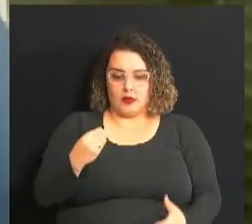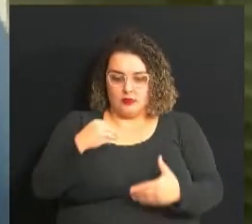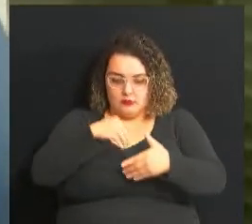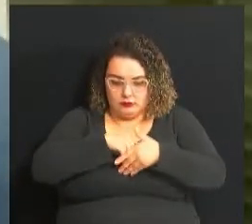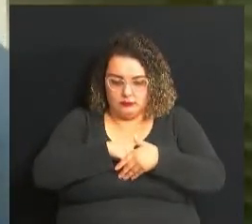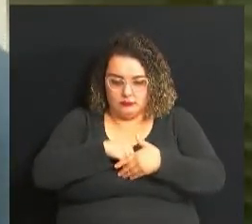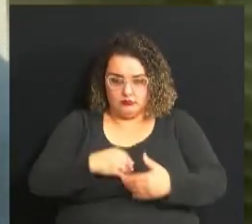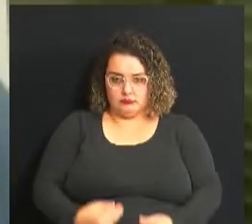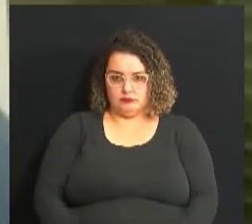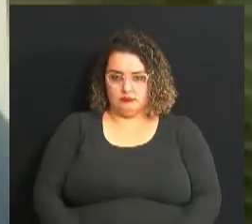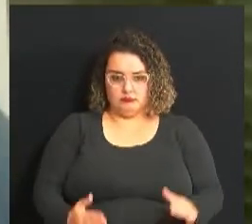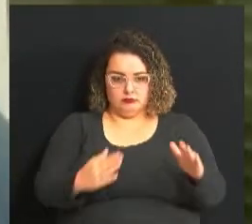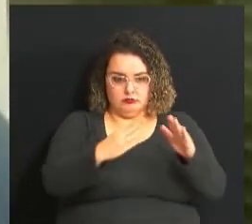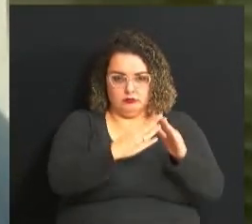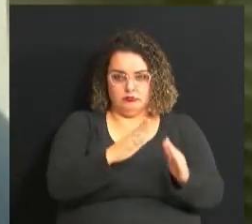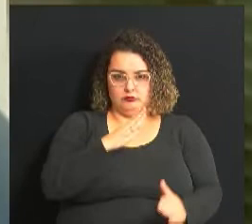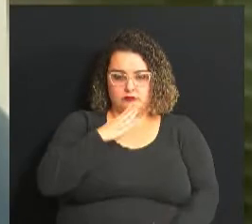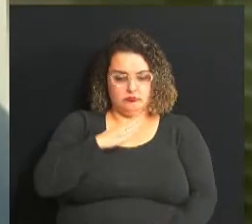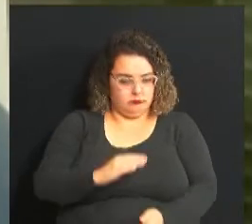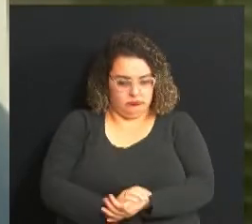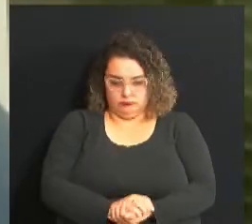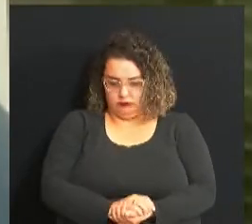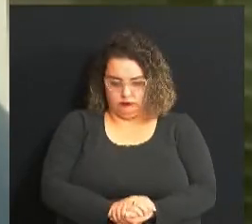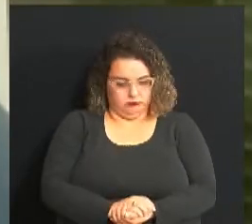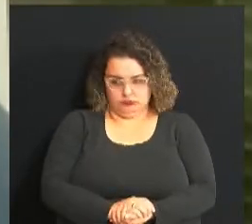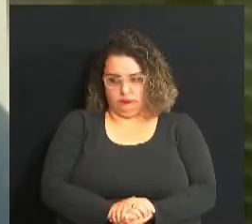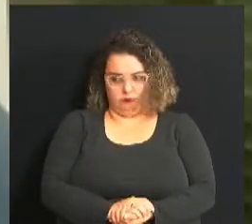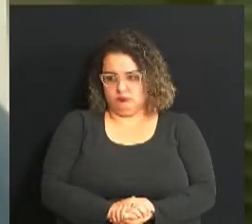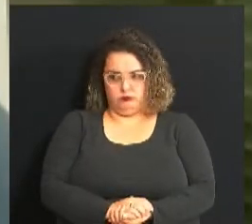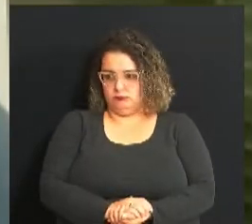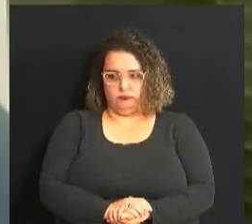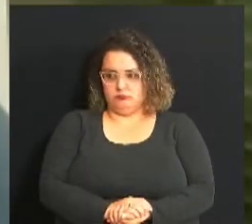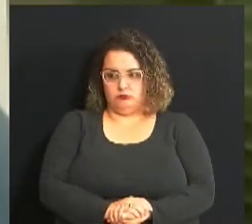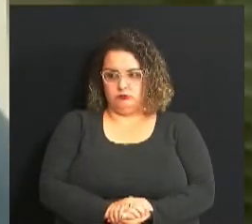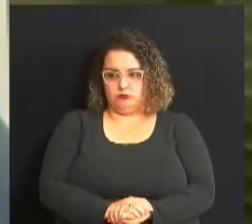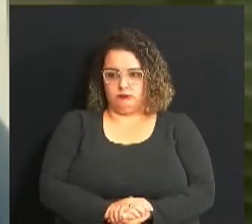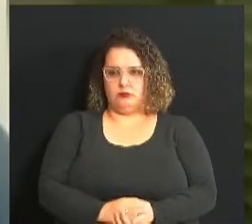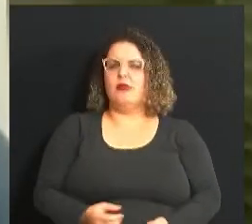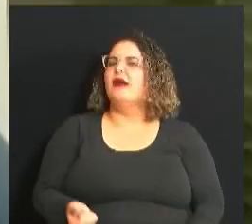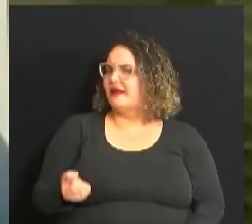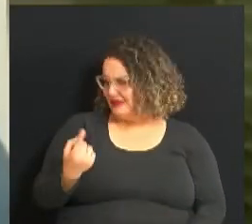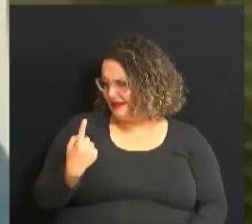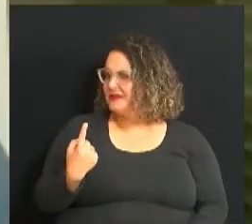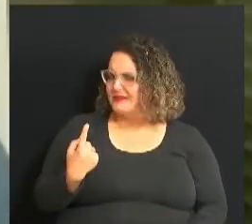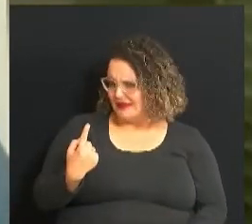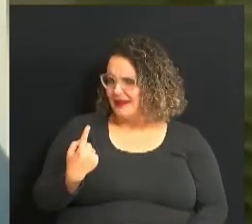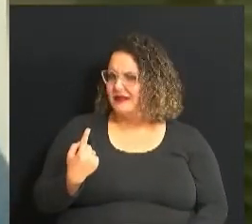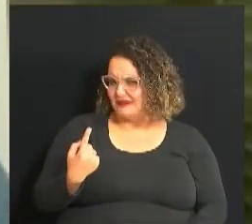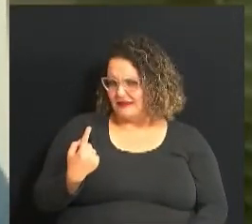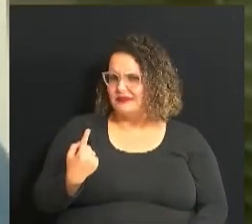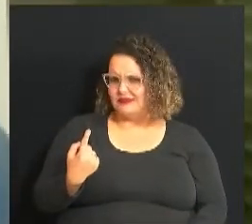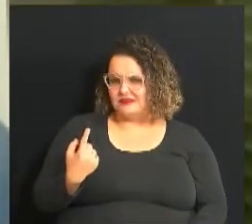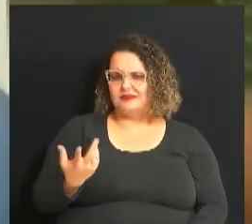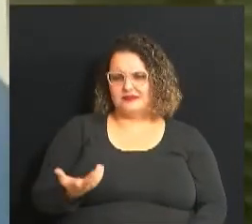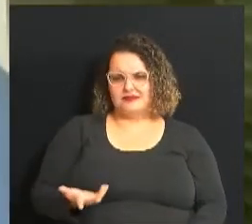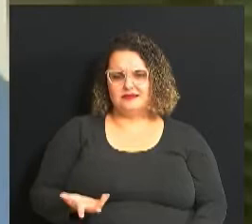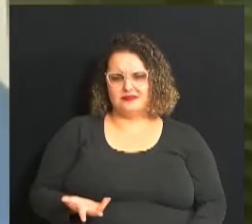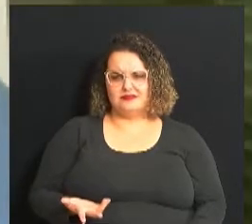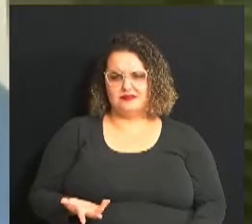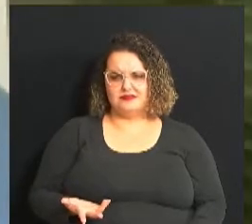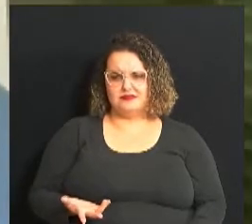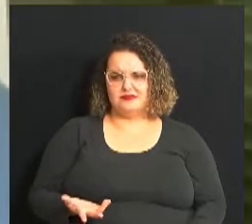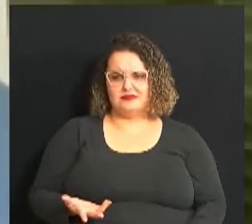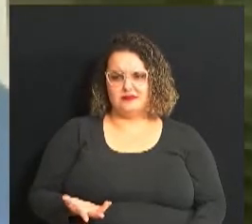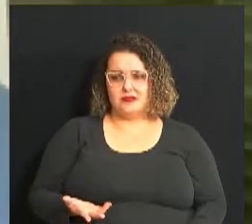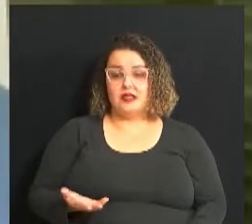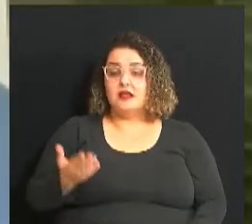conta para ninguém que ele teve essa doença. Né? É uma coisa bem esquisita e a gente tem que saber que ele tem essa